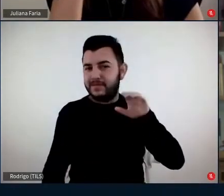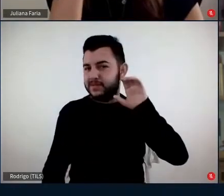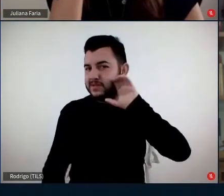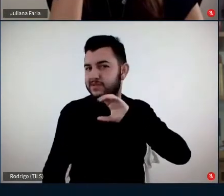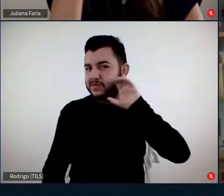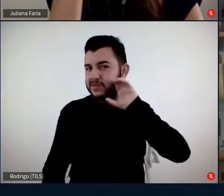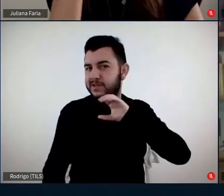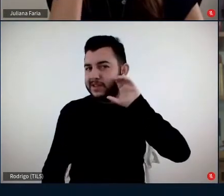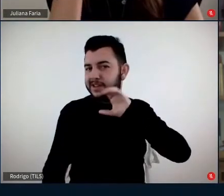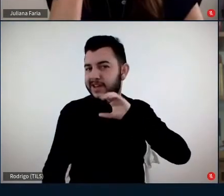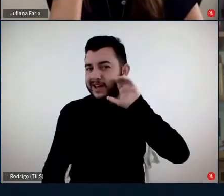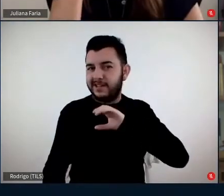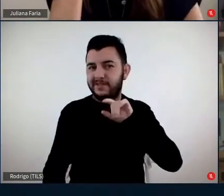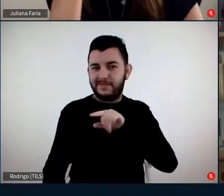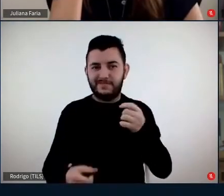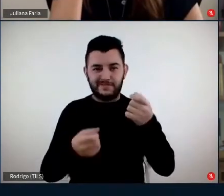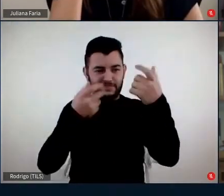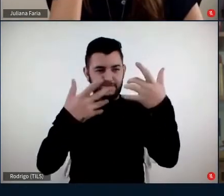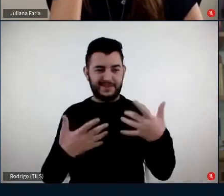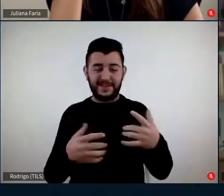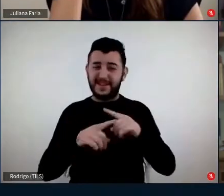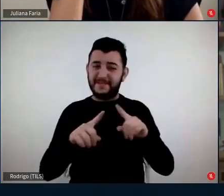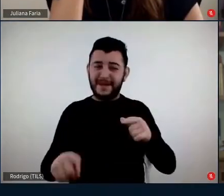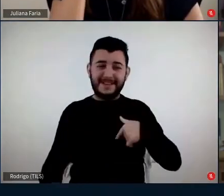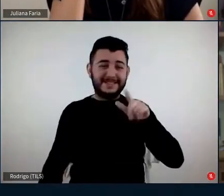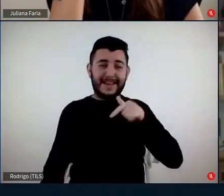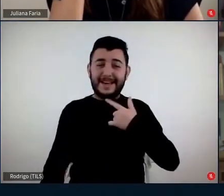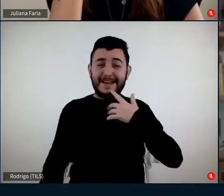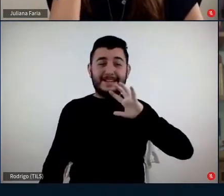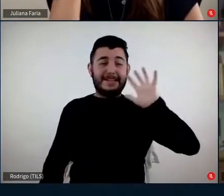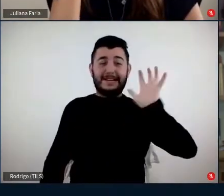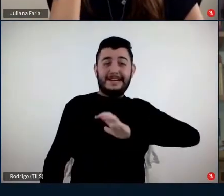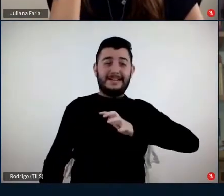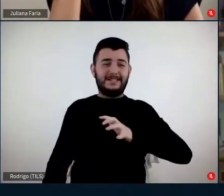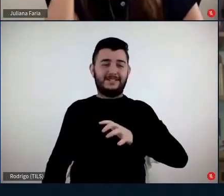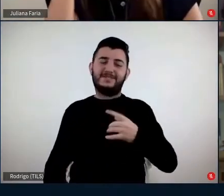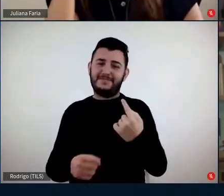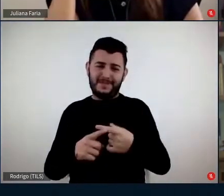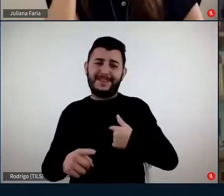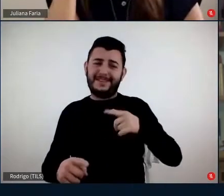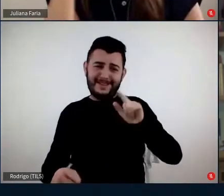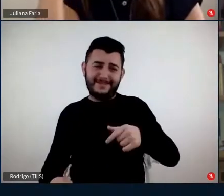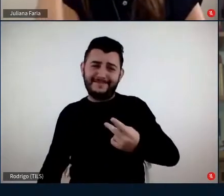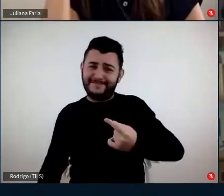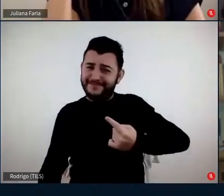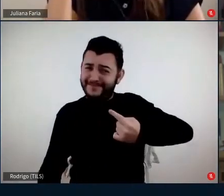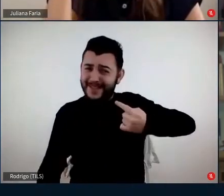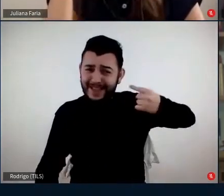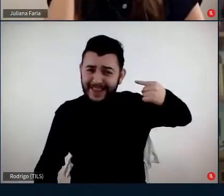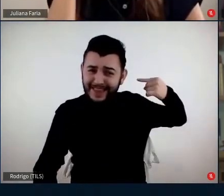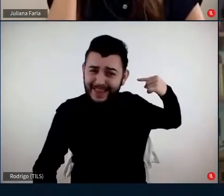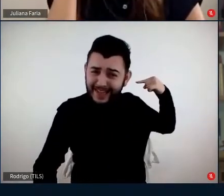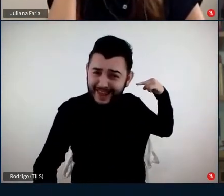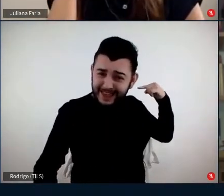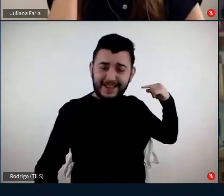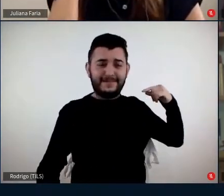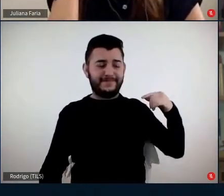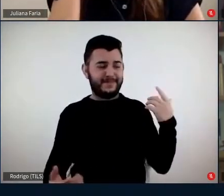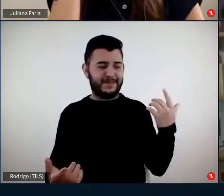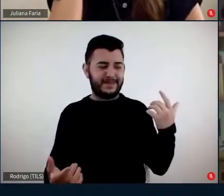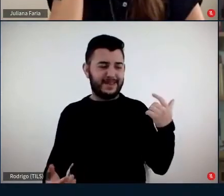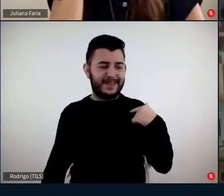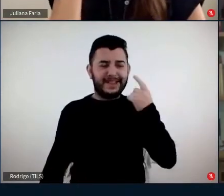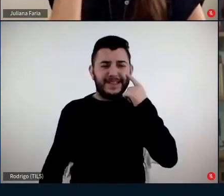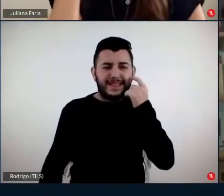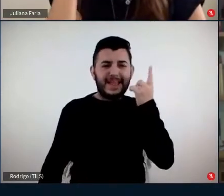é ranço mesmo, isso é uma coisa que a gente traz lá de trás, que é a ideia de que a gente tem que colocar o nome profissional